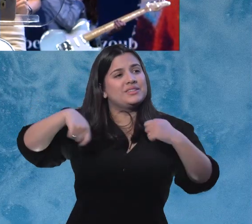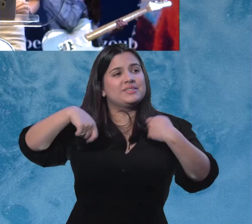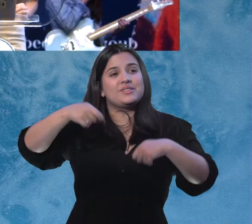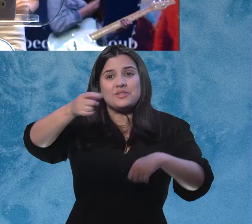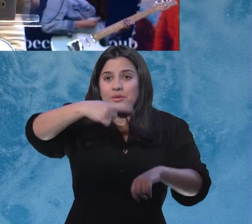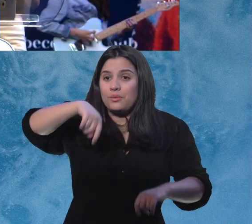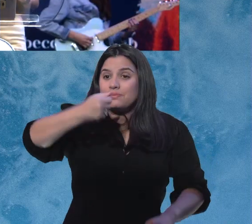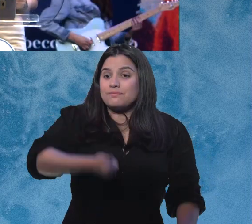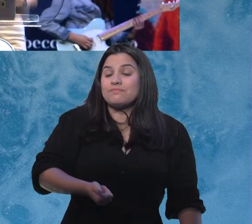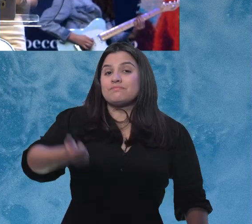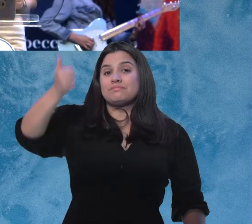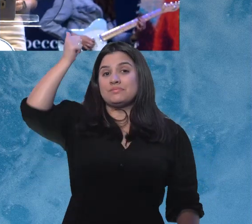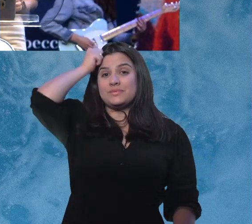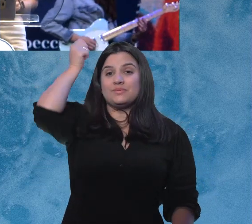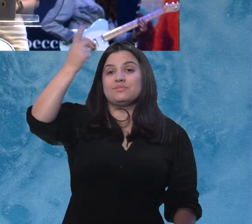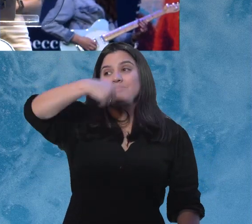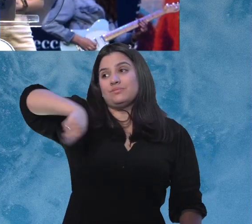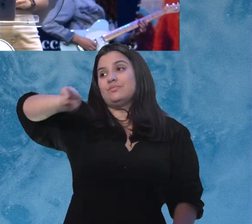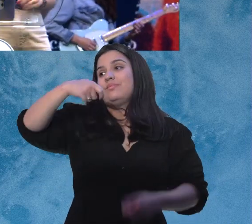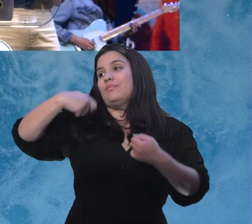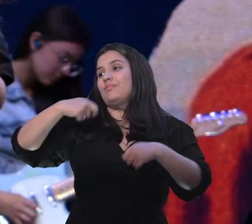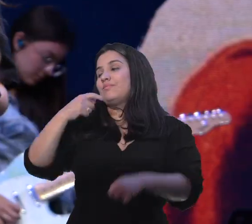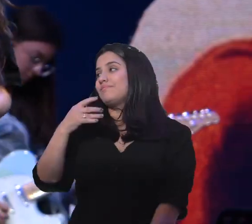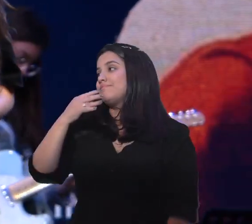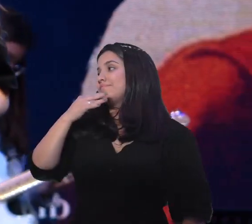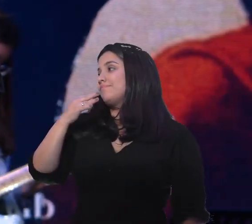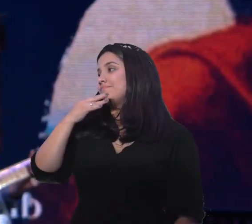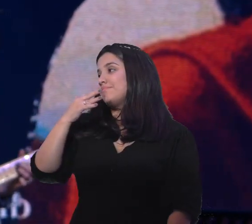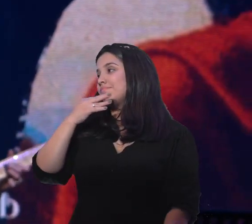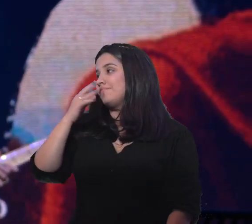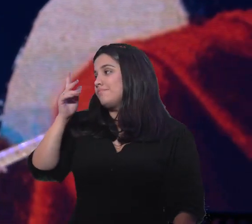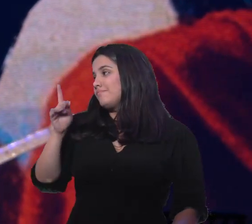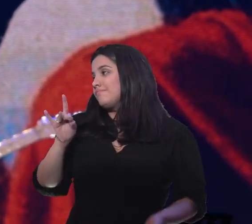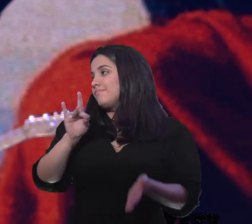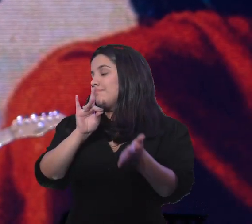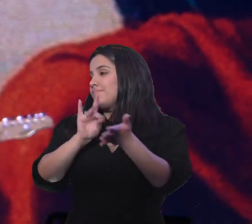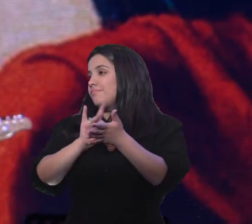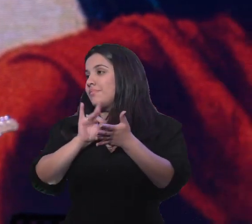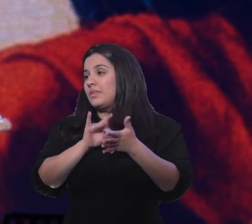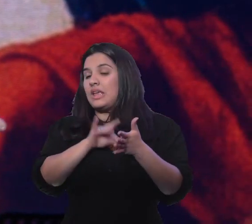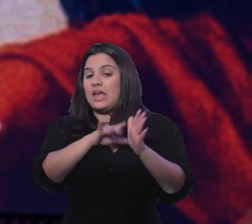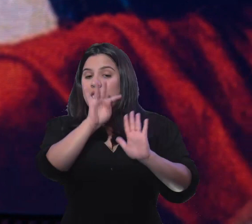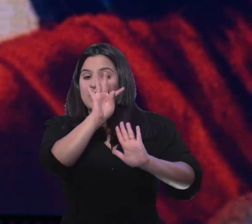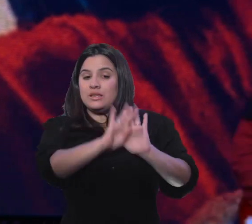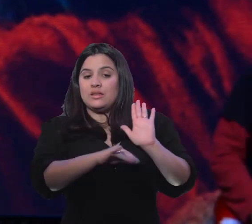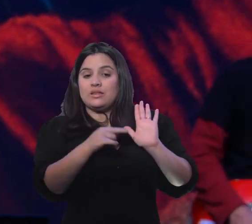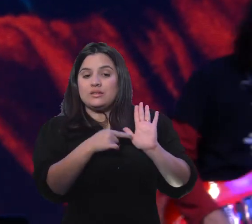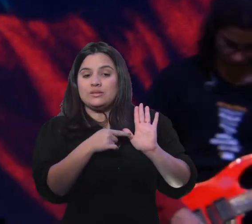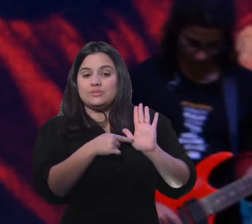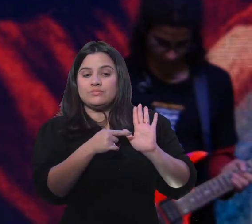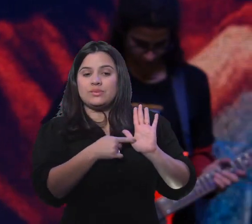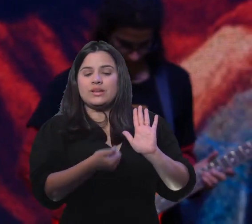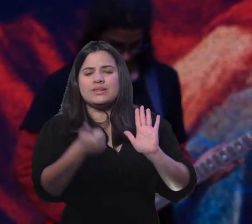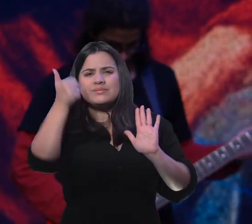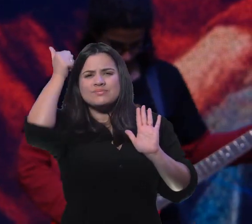e assim conheçam a verdade. Nesse texto, a palavra arrependimento no grego é